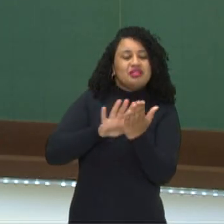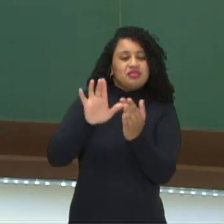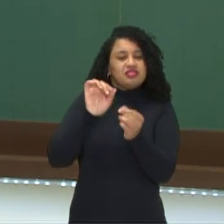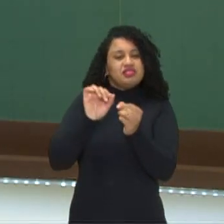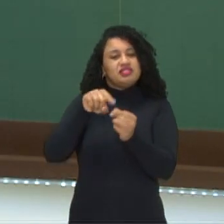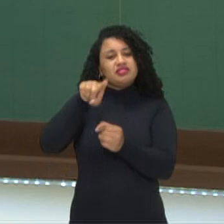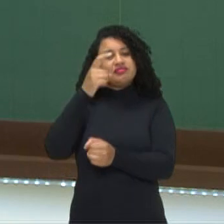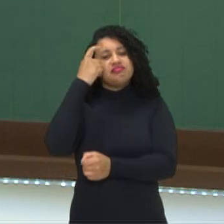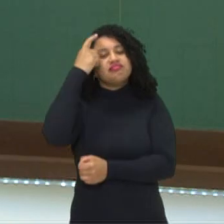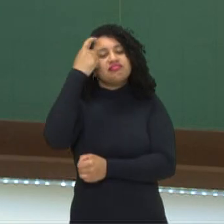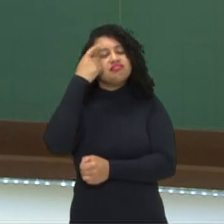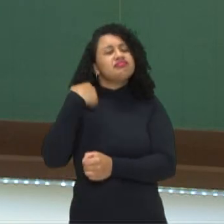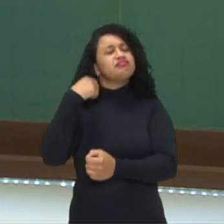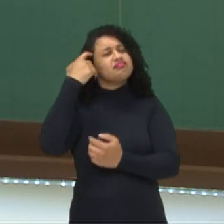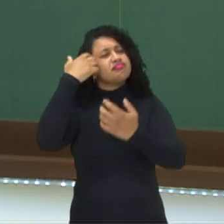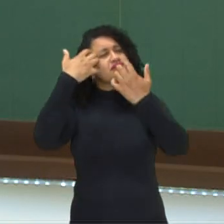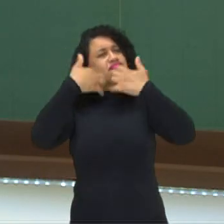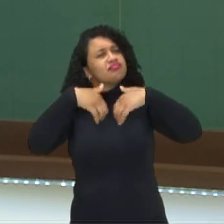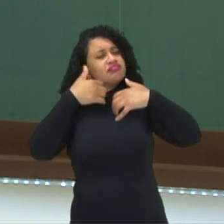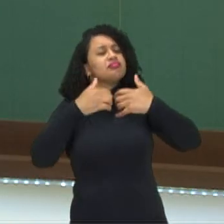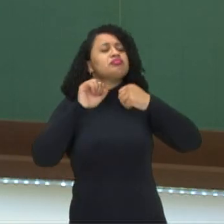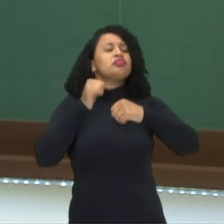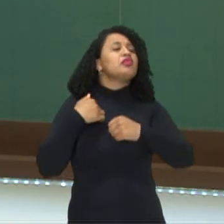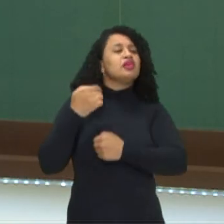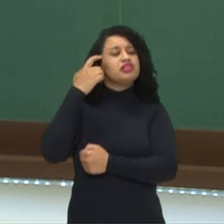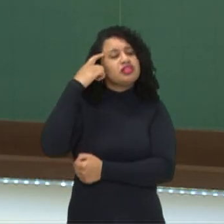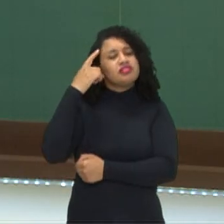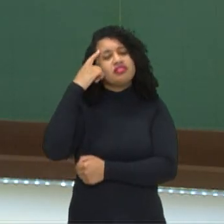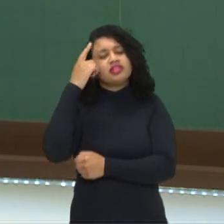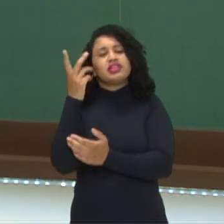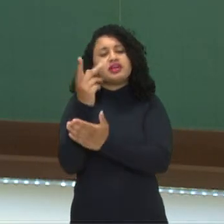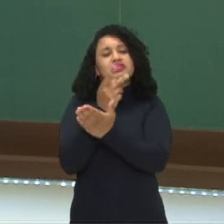tá? Então, pense aí, vocês podem criar